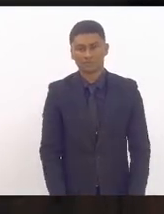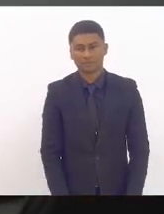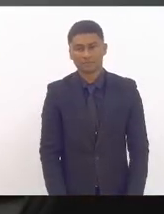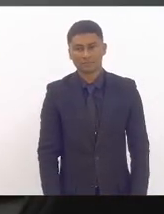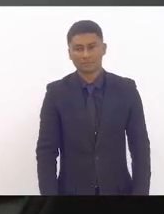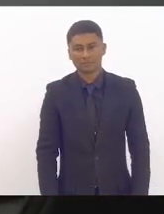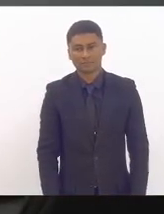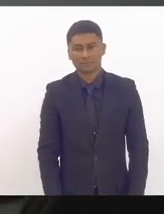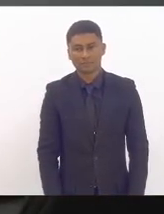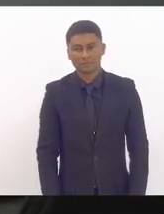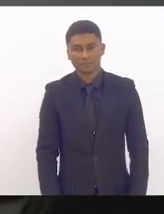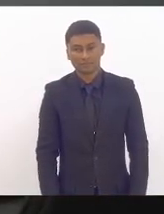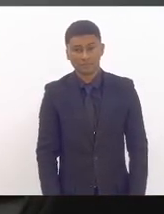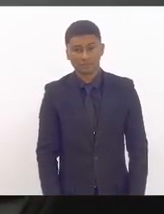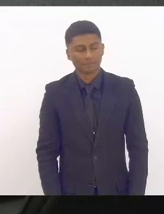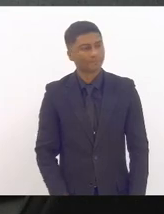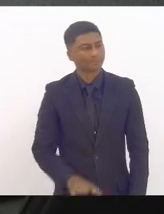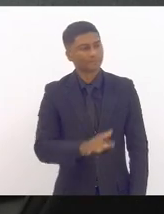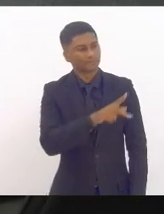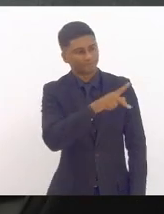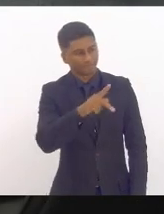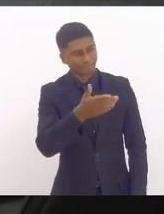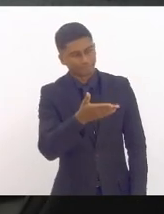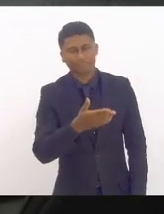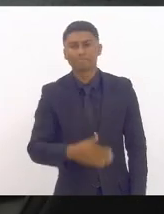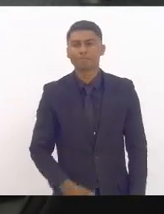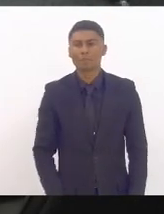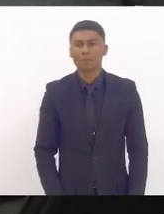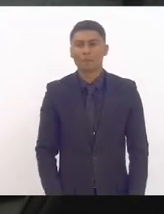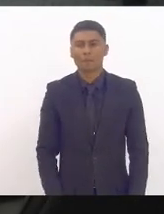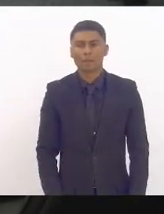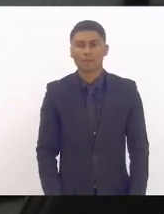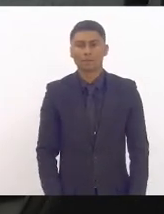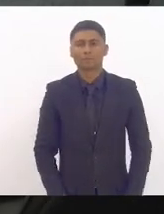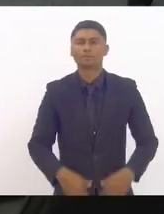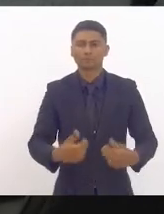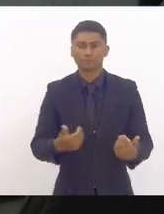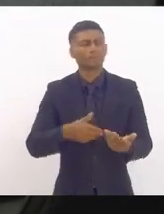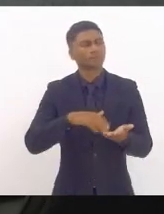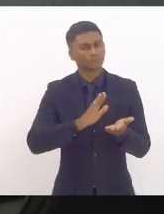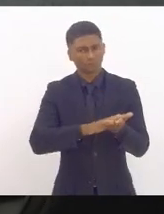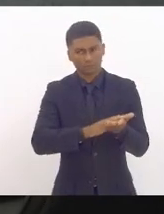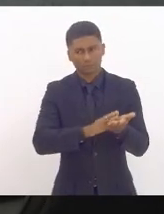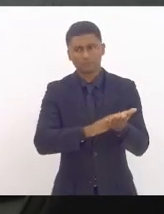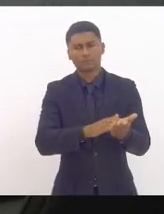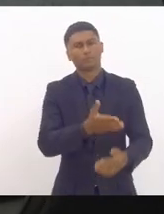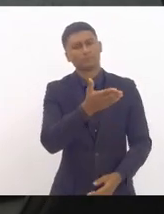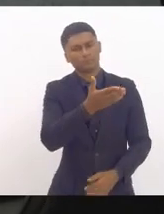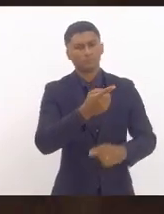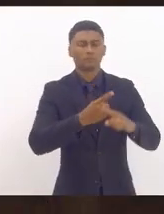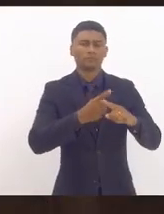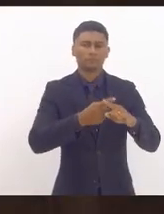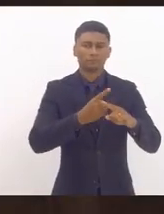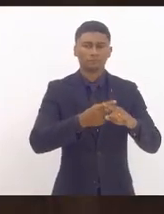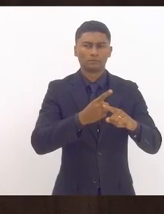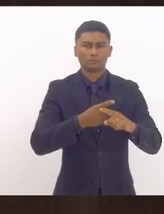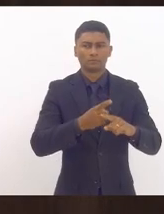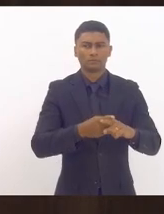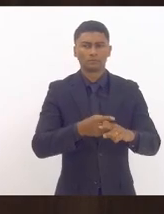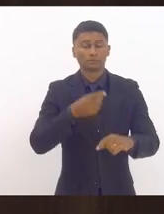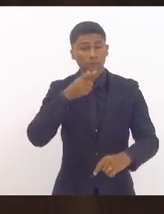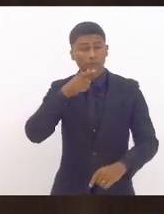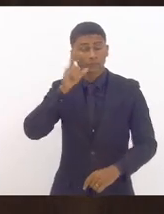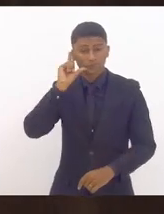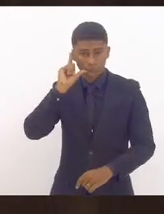Senhor presidente, senhor presidente, não só parabenizar a Vossa Excelência, que pôde chegar